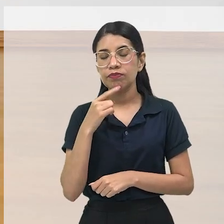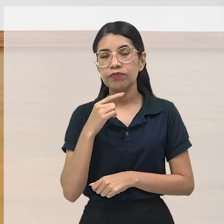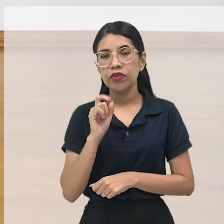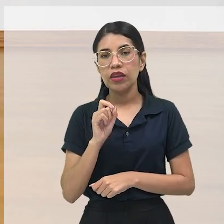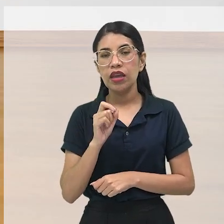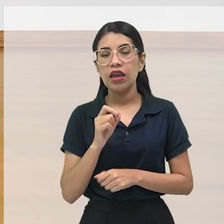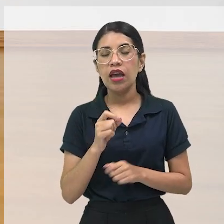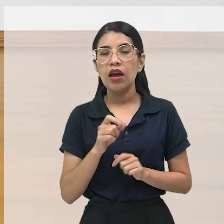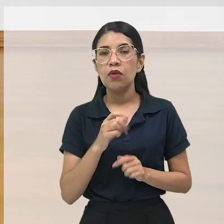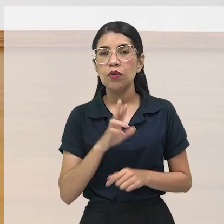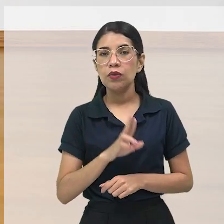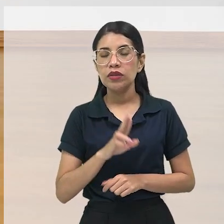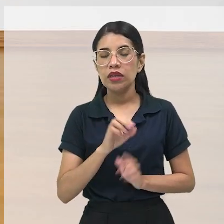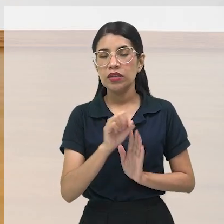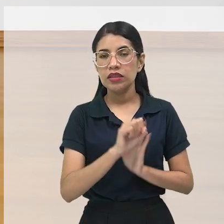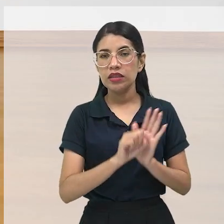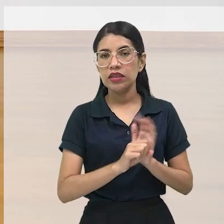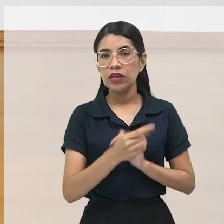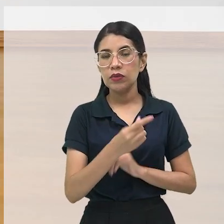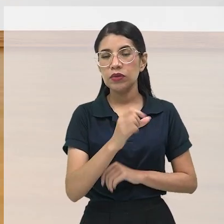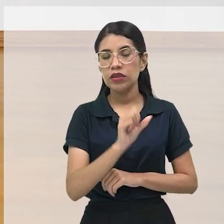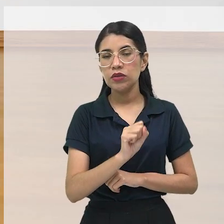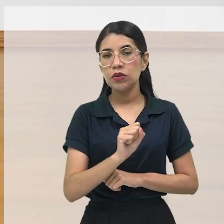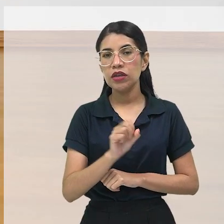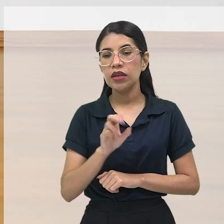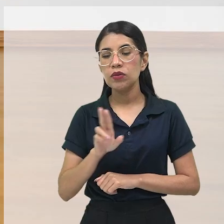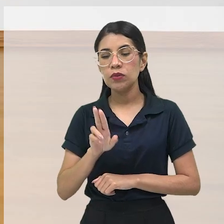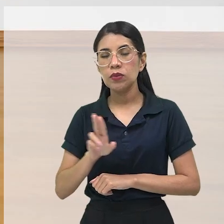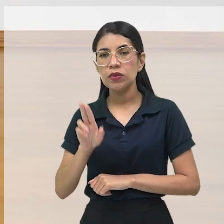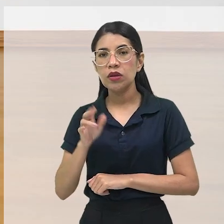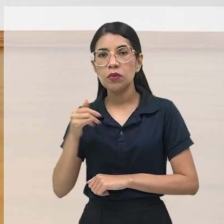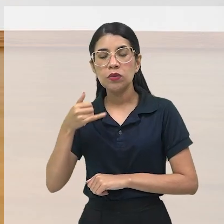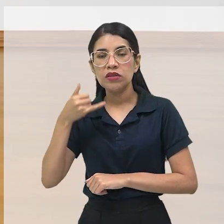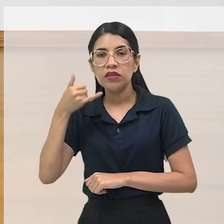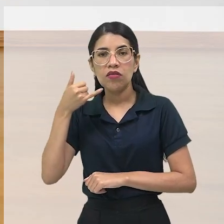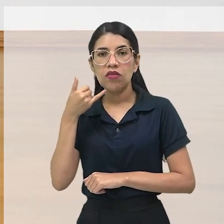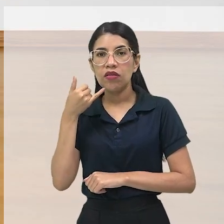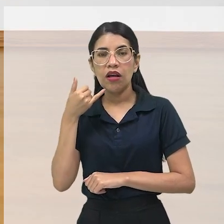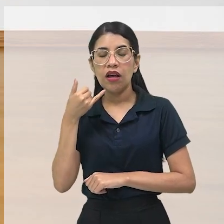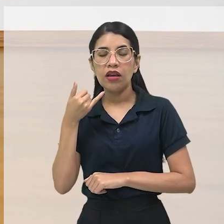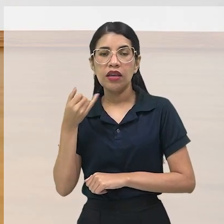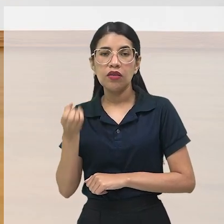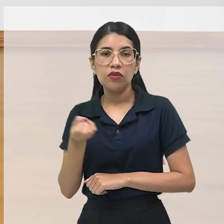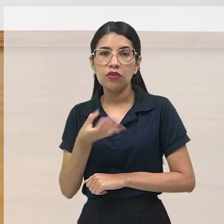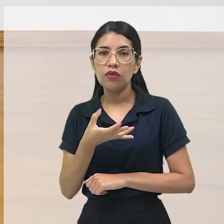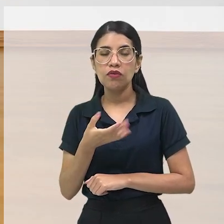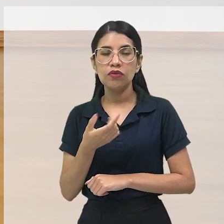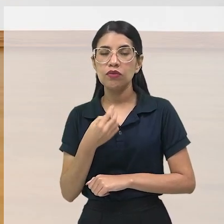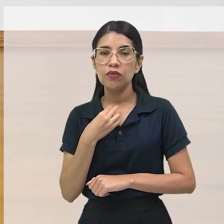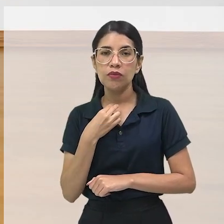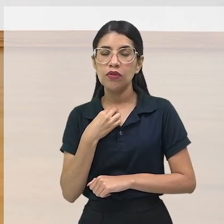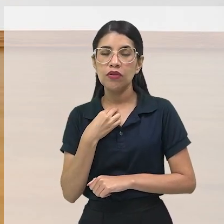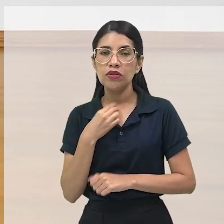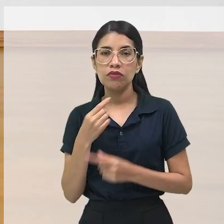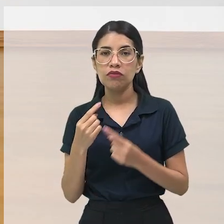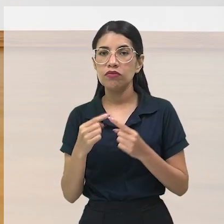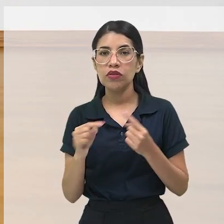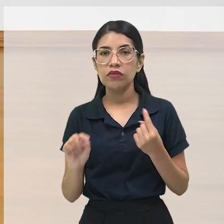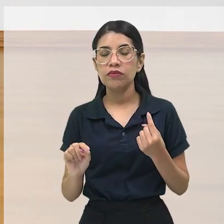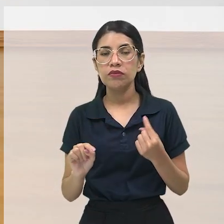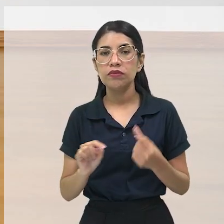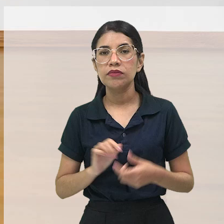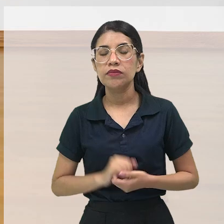colocar o ator com um celular na mão, um celular altamente contemporâneo durante a cena. Não vai